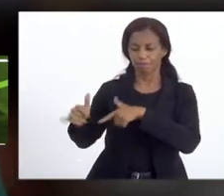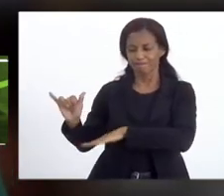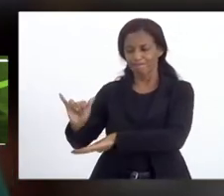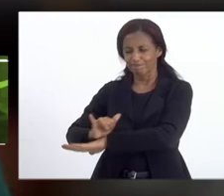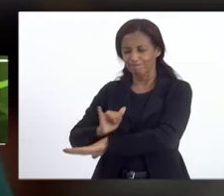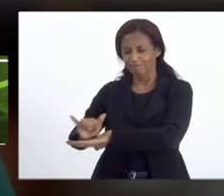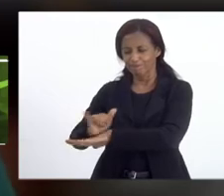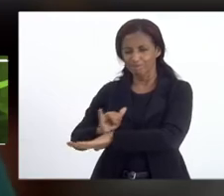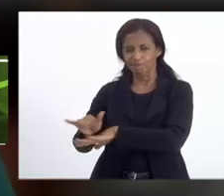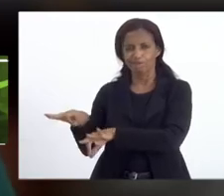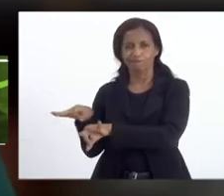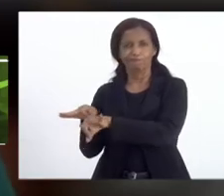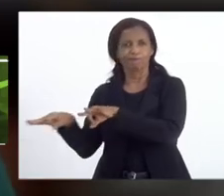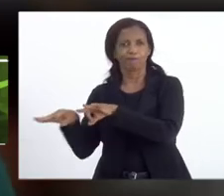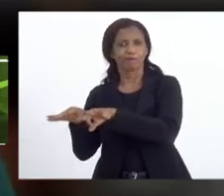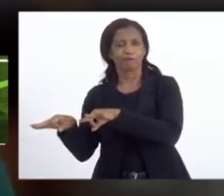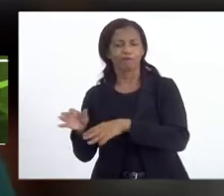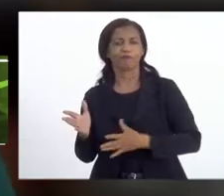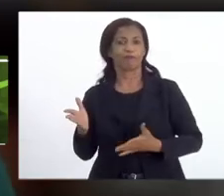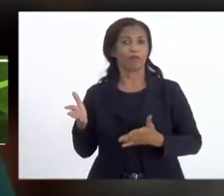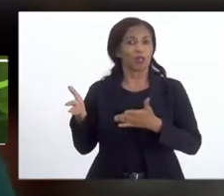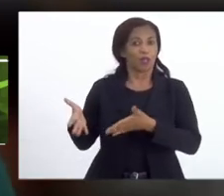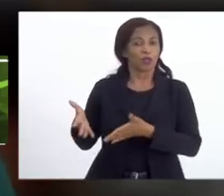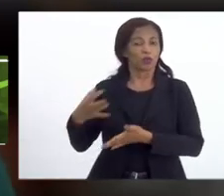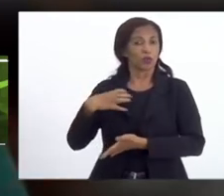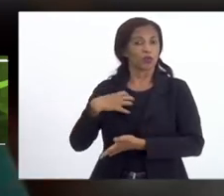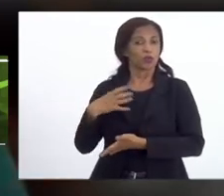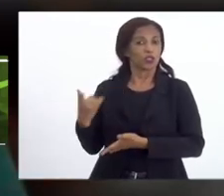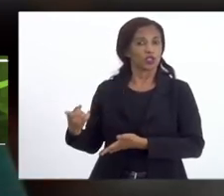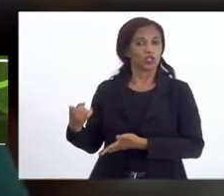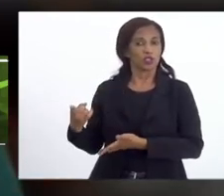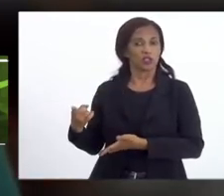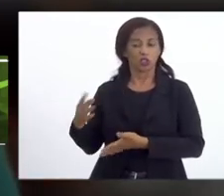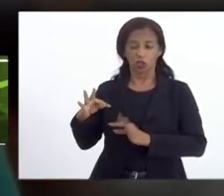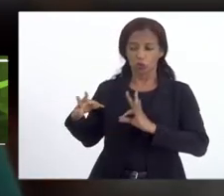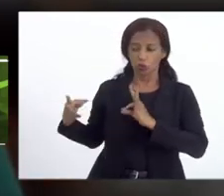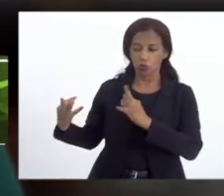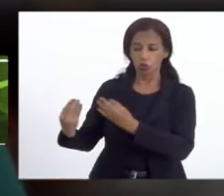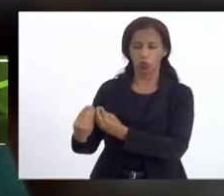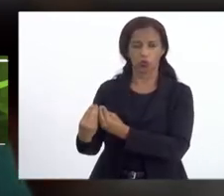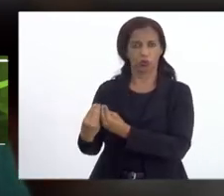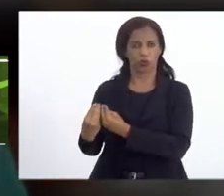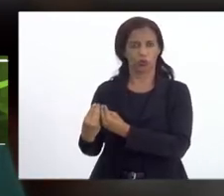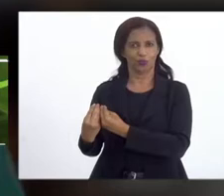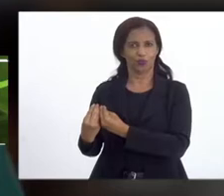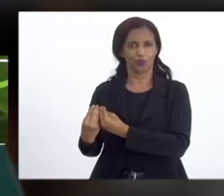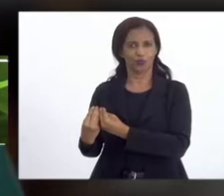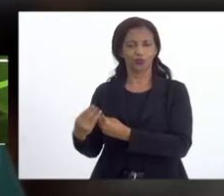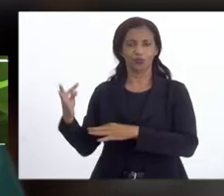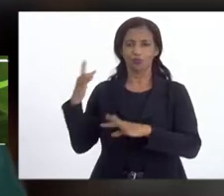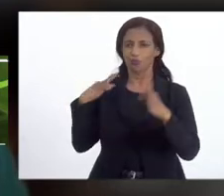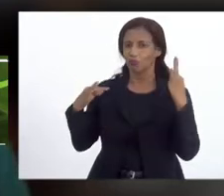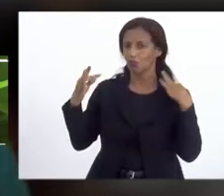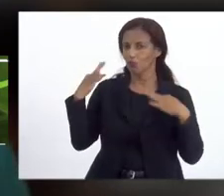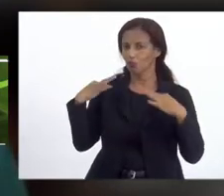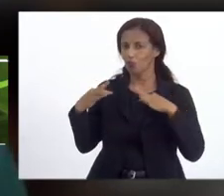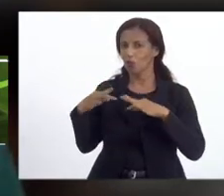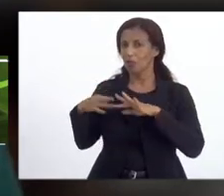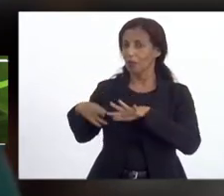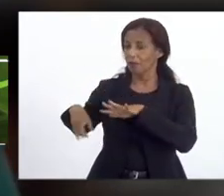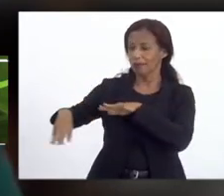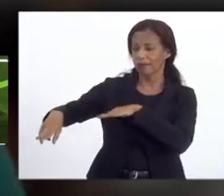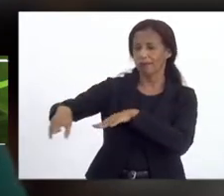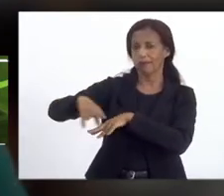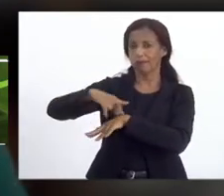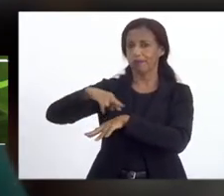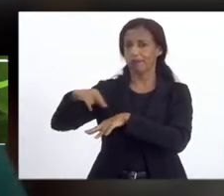orquestrado, deputada, no sentido de fomentar os agentes, todos os agentes, porque o turismo ele é feito por vários